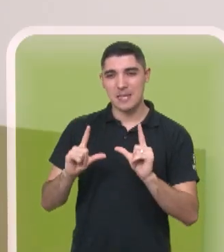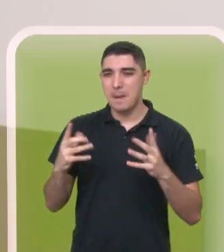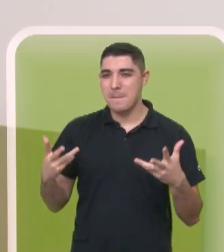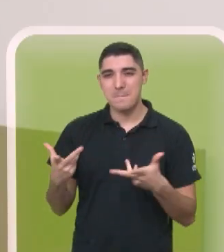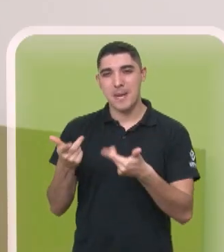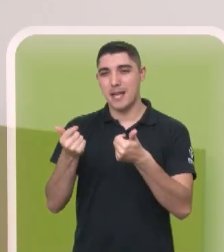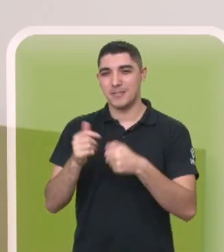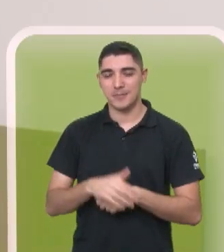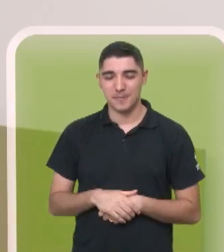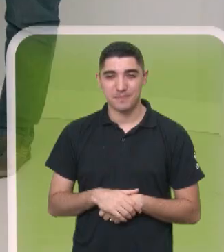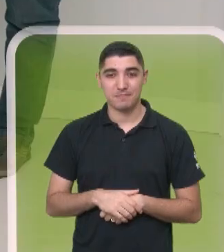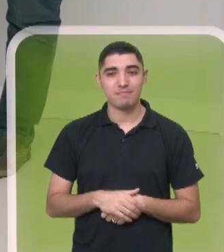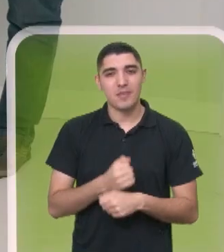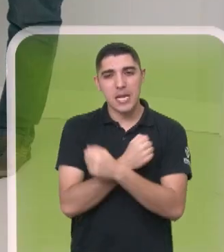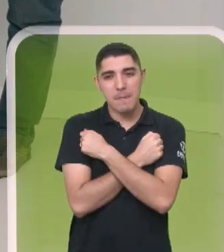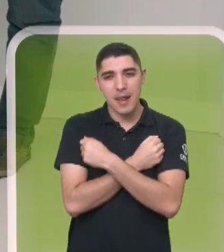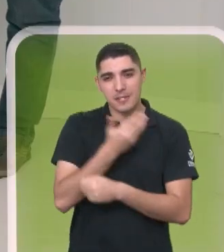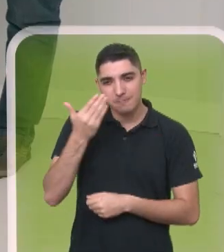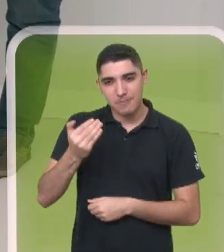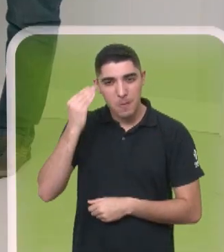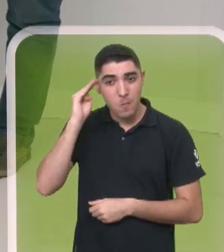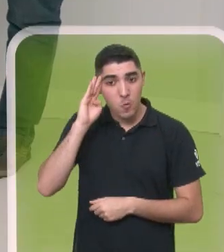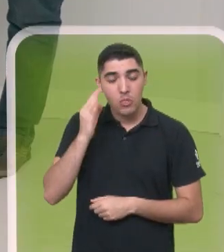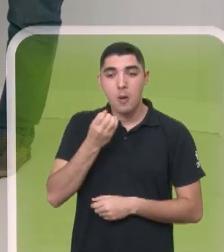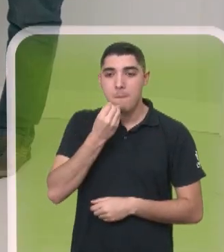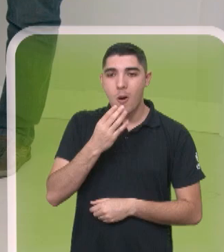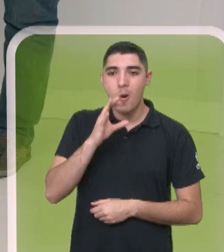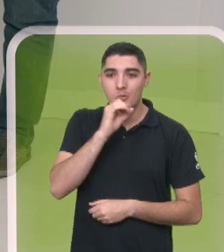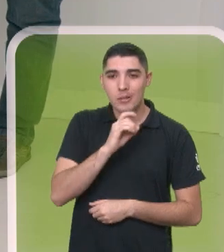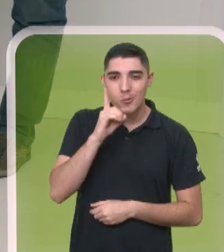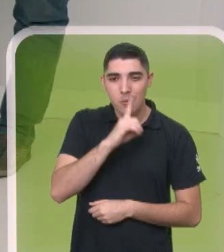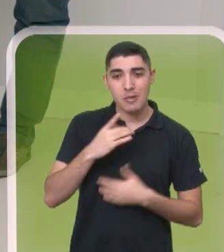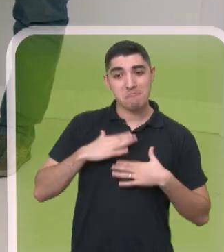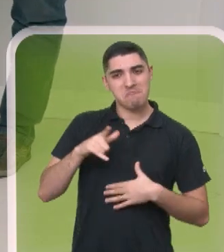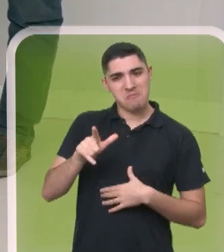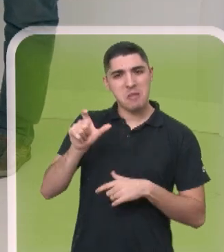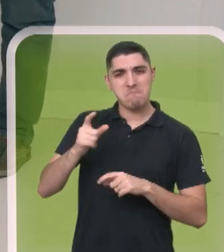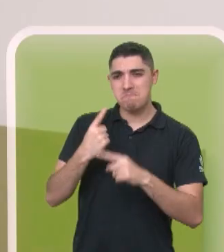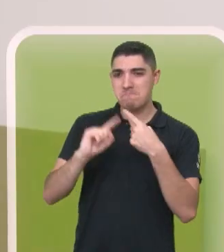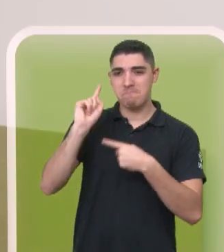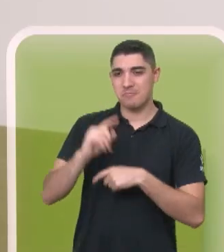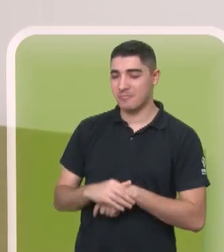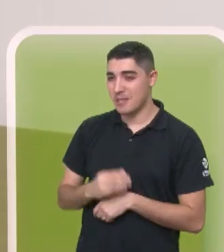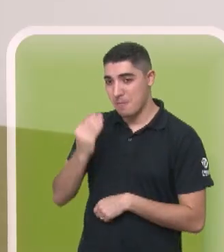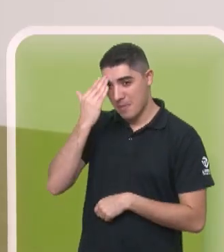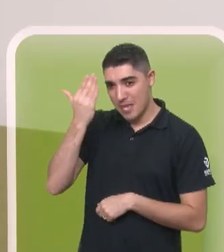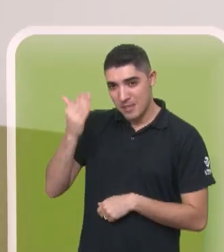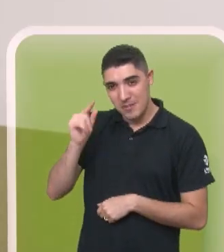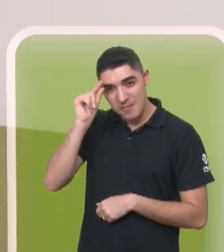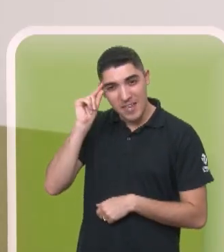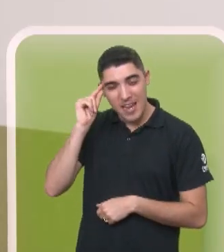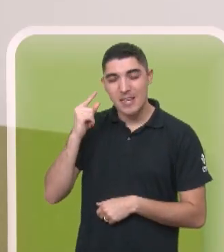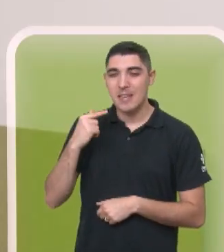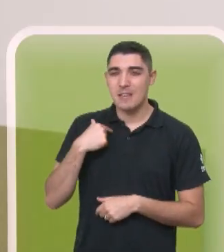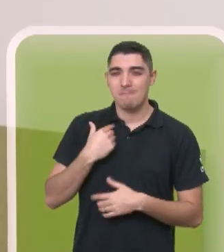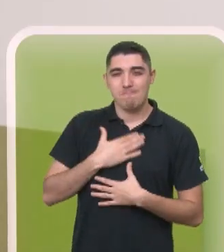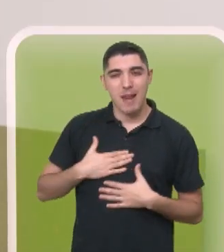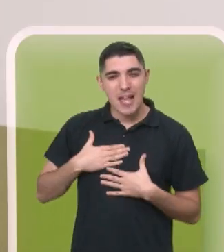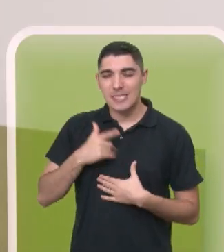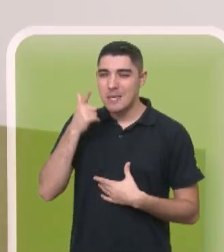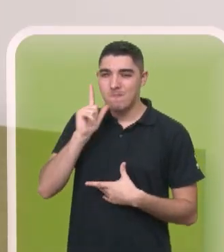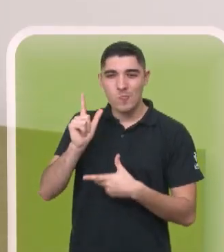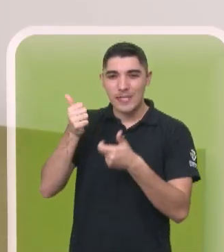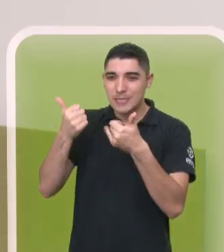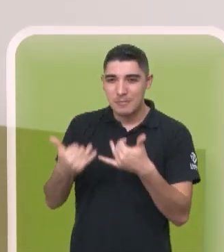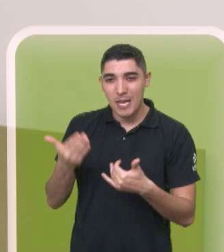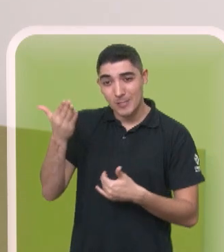maravilhoso. Brunão, um grande abraço para você, ótimo final de semana, você está arrebentando, hein, Brunão? Muito obrigado, Vieira, foi mais uma vez um prazer inenarrável estar